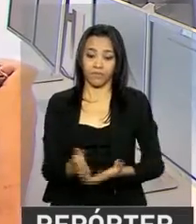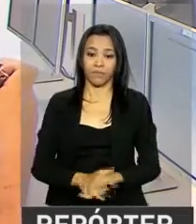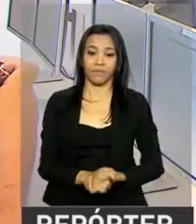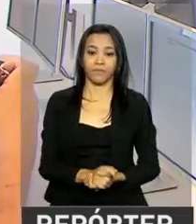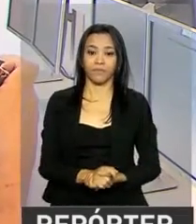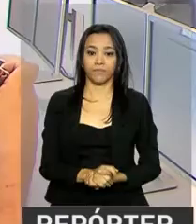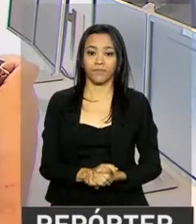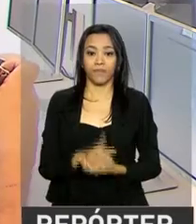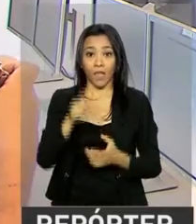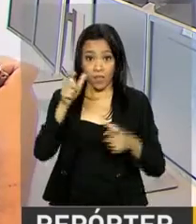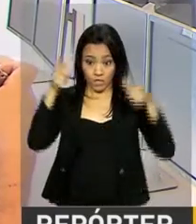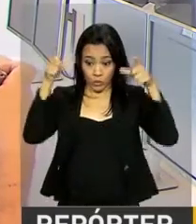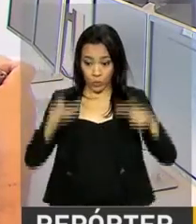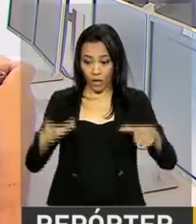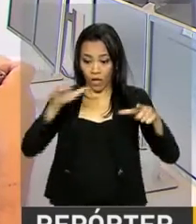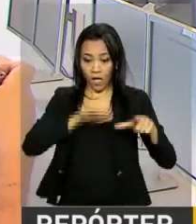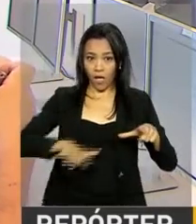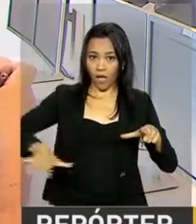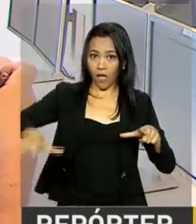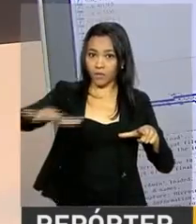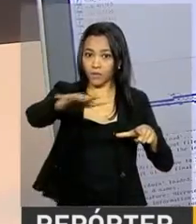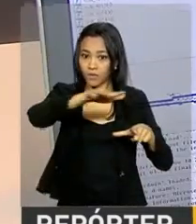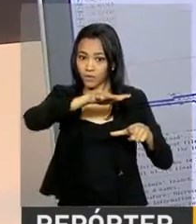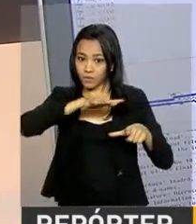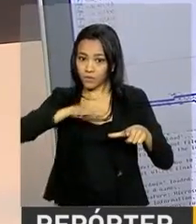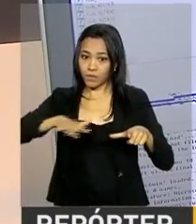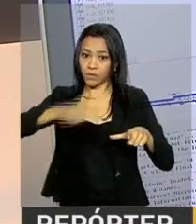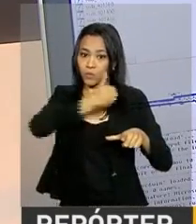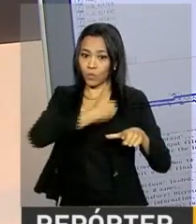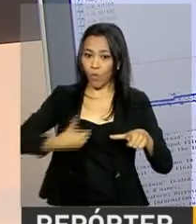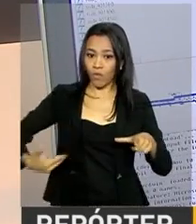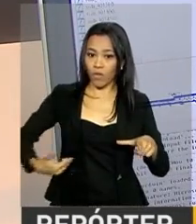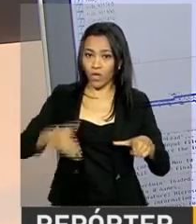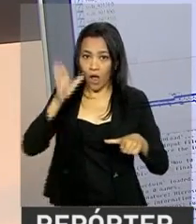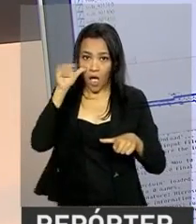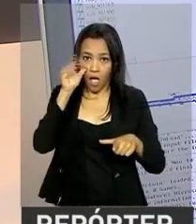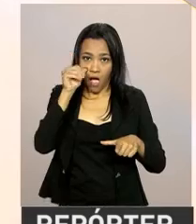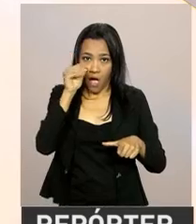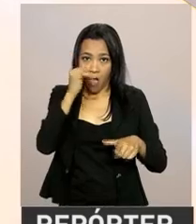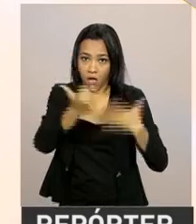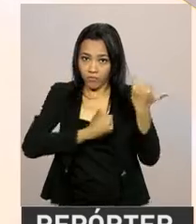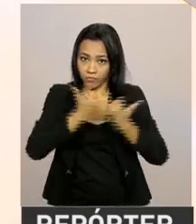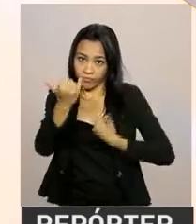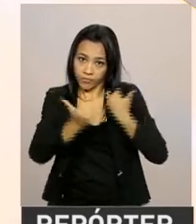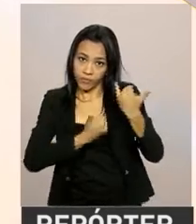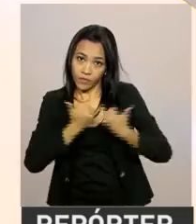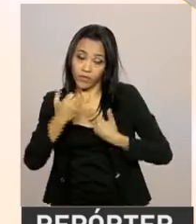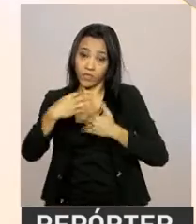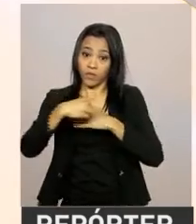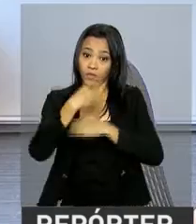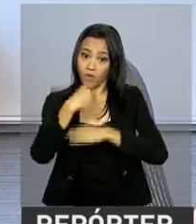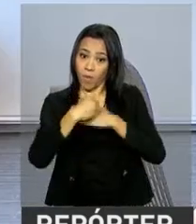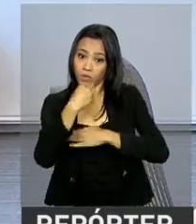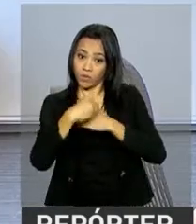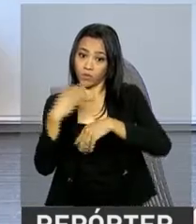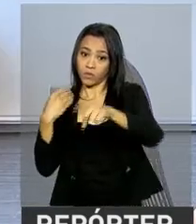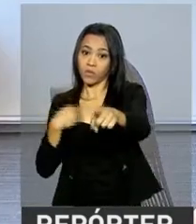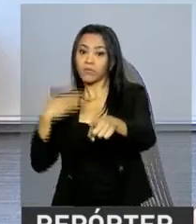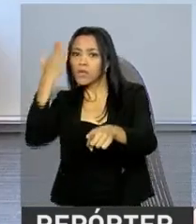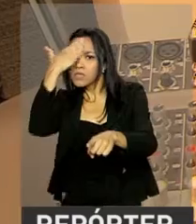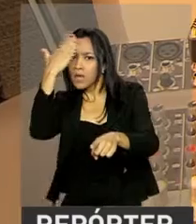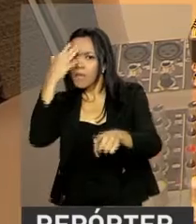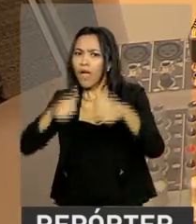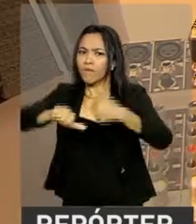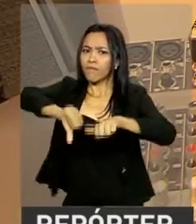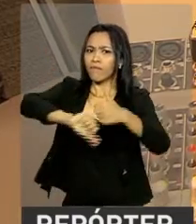nesta sala que os representantes dos governos vão ter acesso ao código fonte dos programas da microsoft para avaliar a segurança